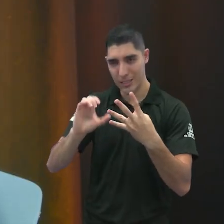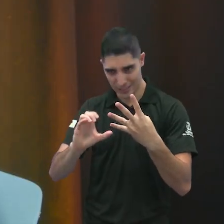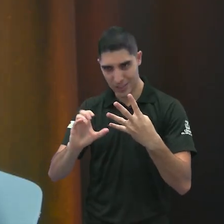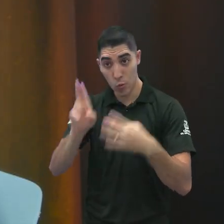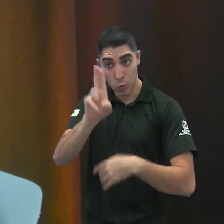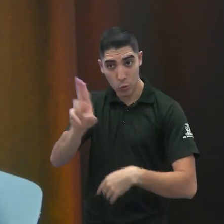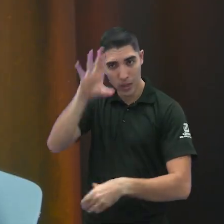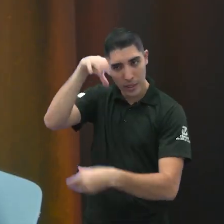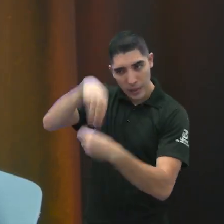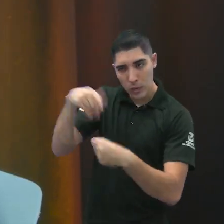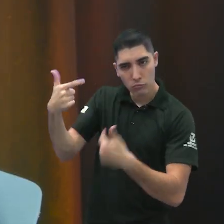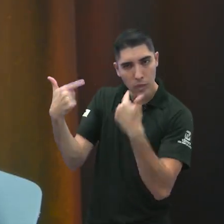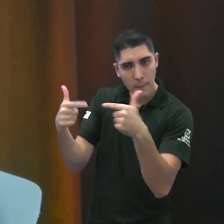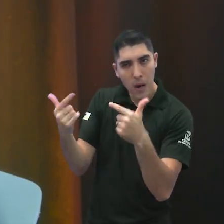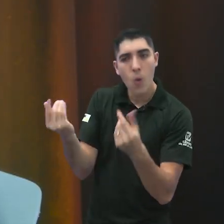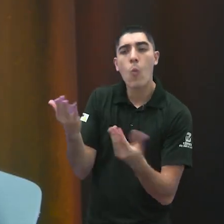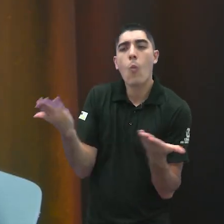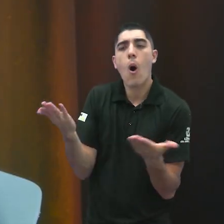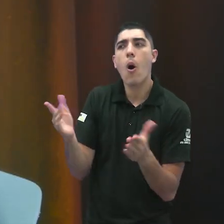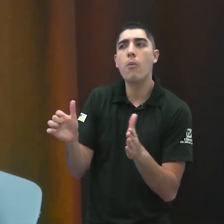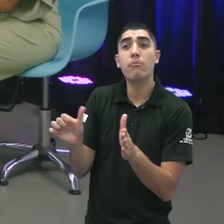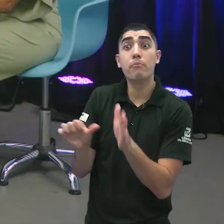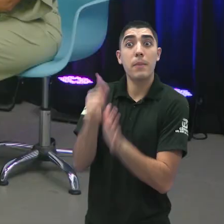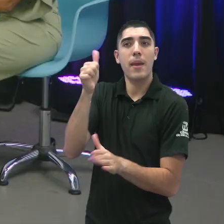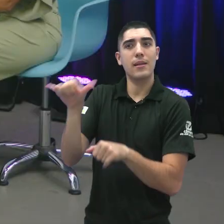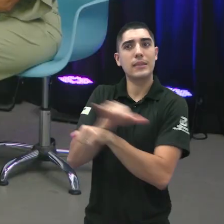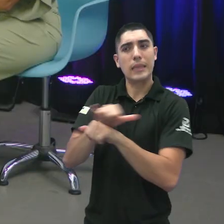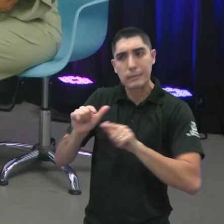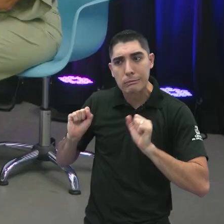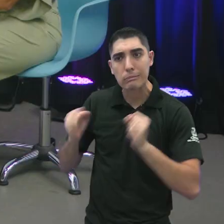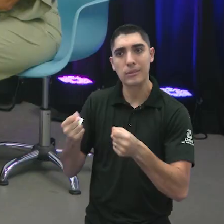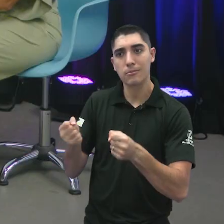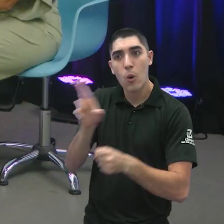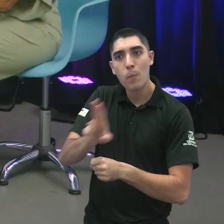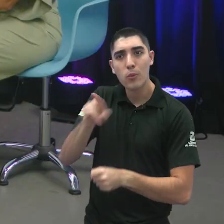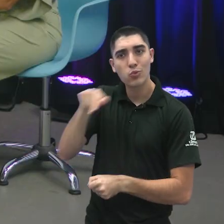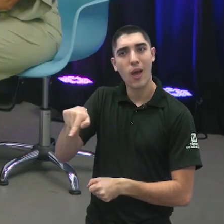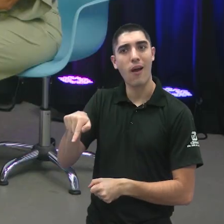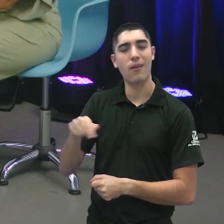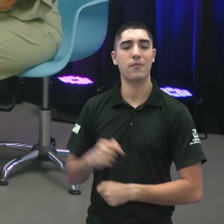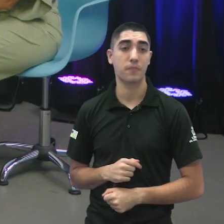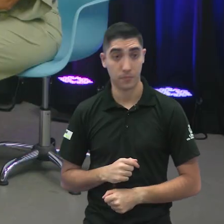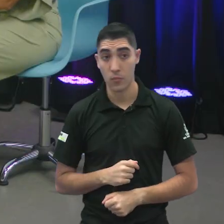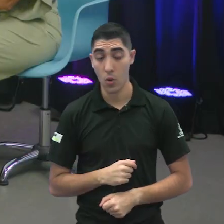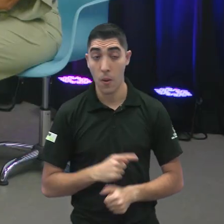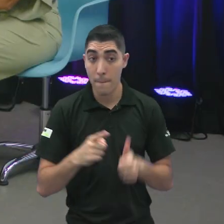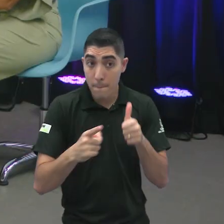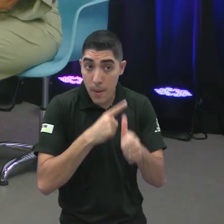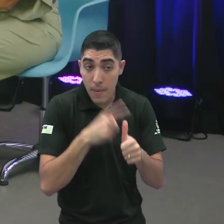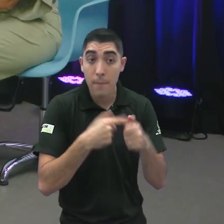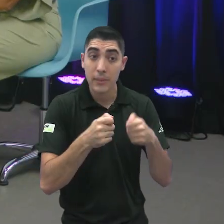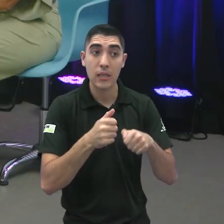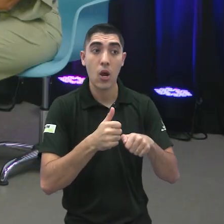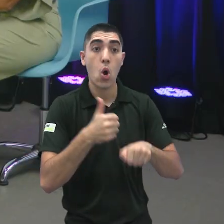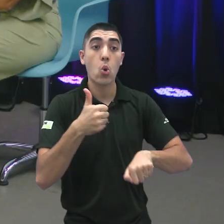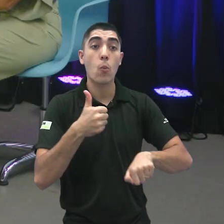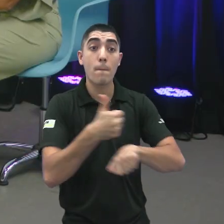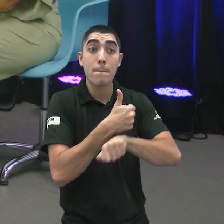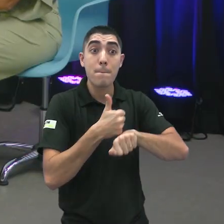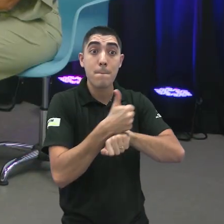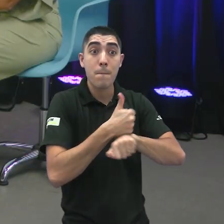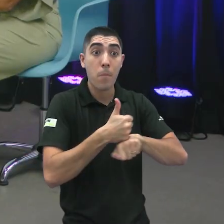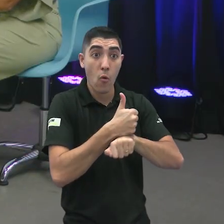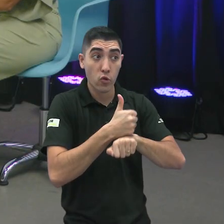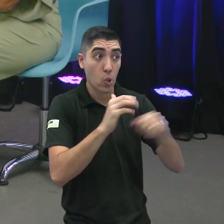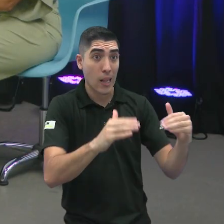uma ferramenta no desenvolvimento contínuo? O primeiro passo é contratar profissionais que